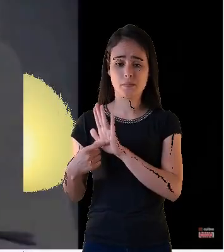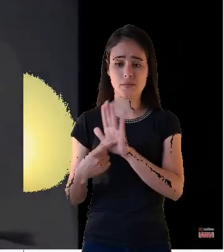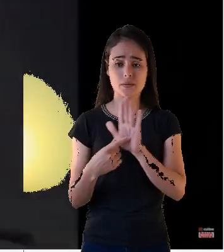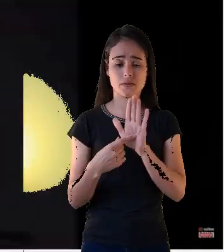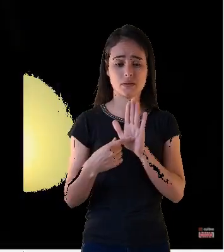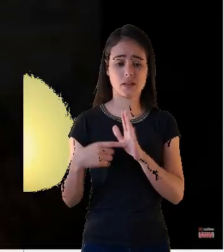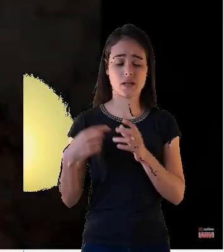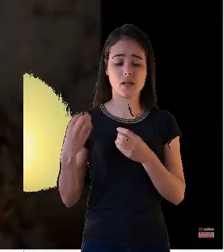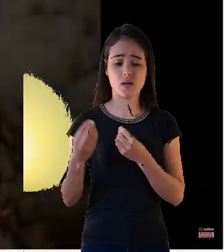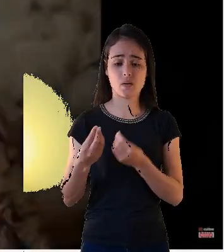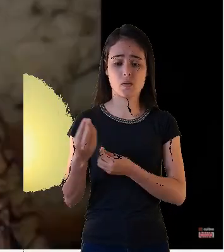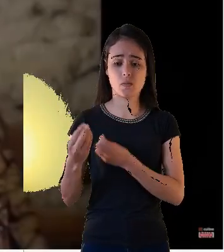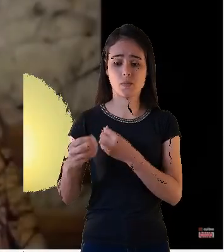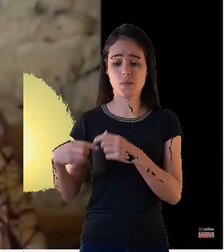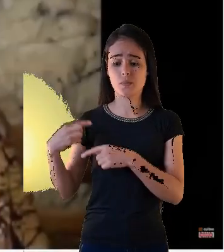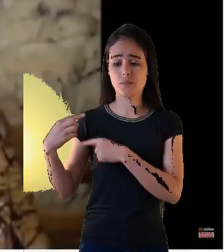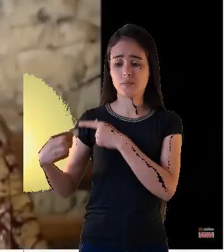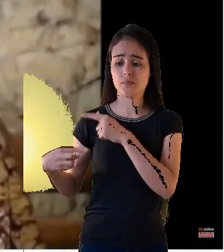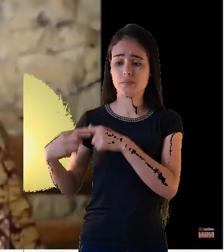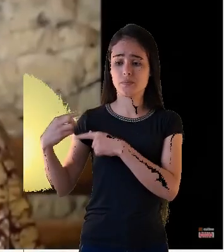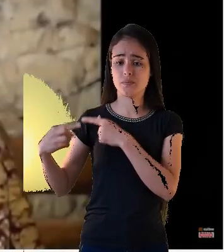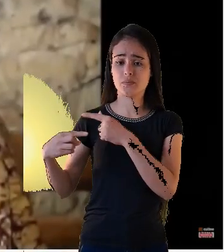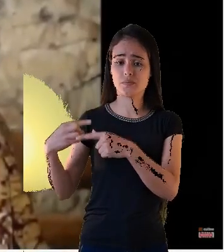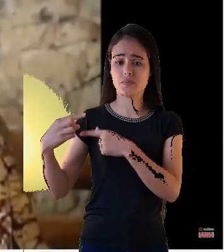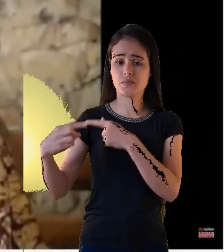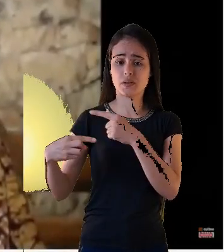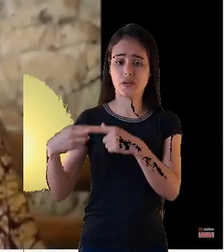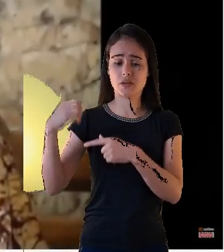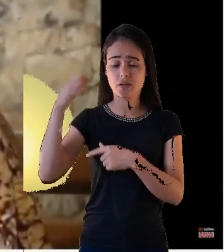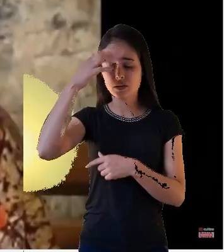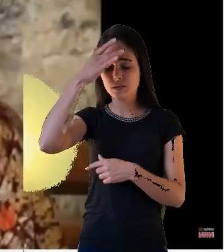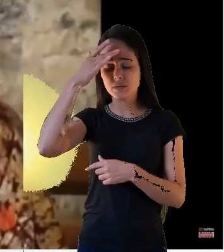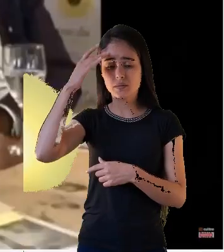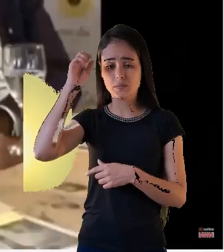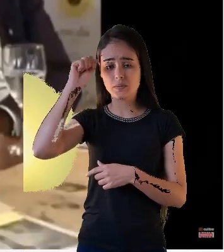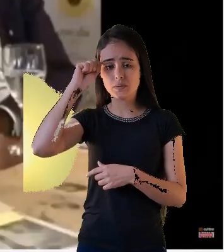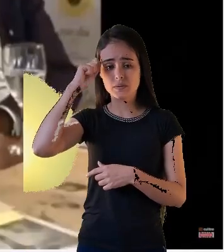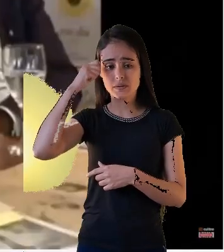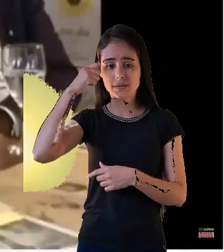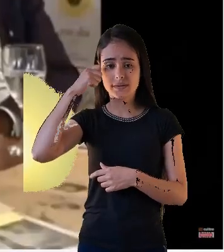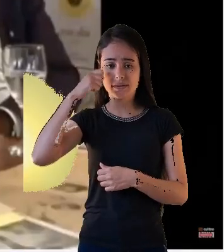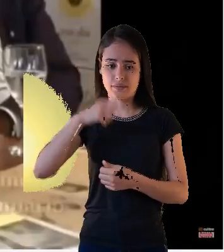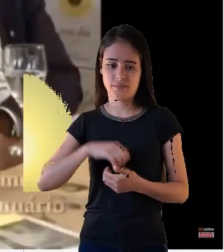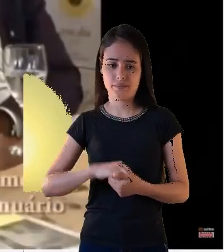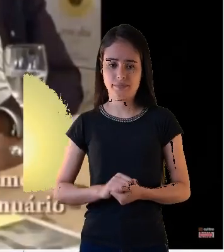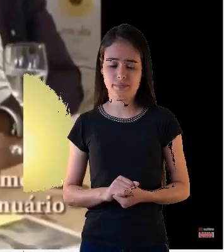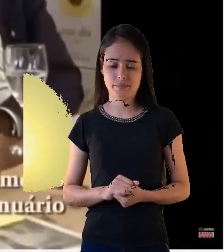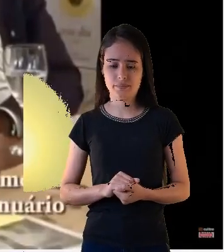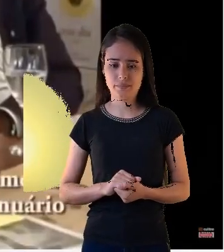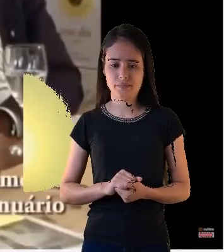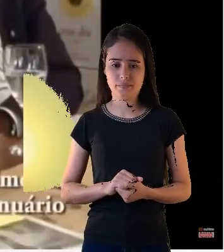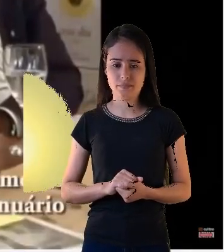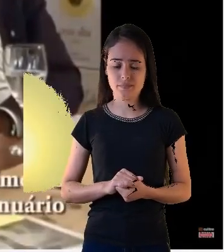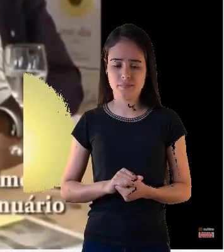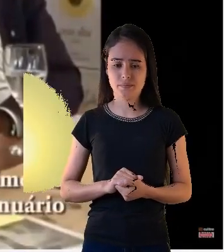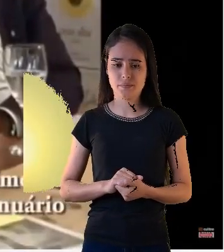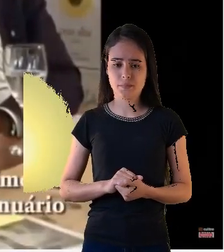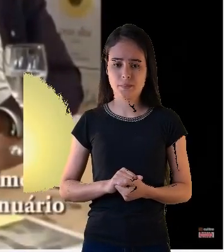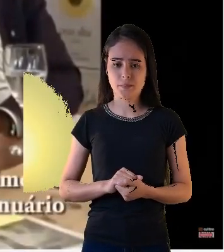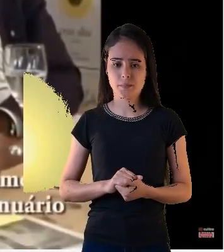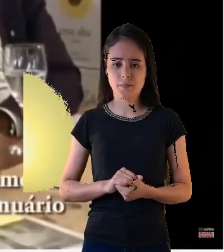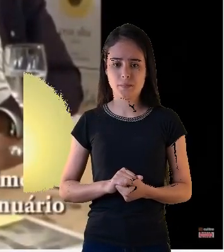do museu surgiu da necessidade do museu, um imperativo